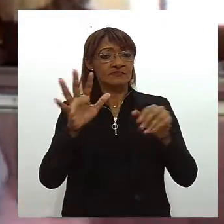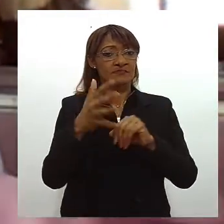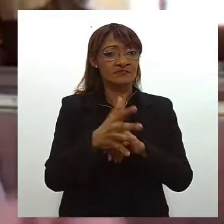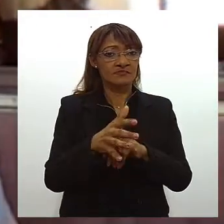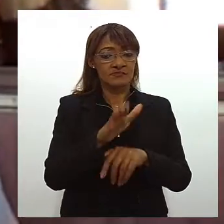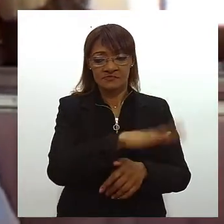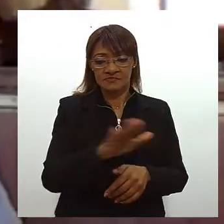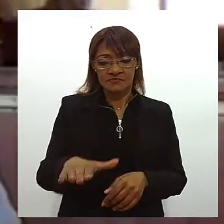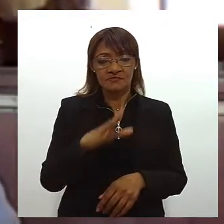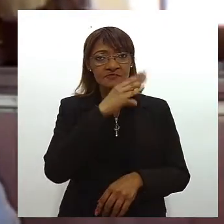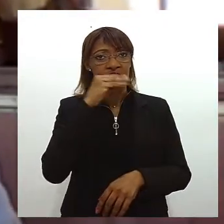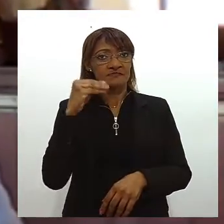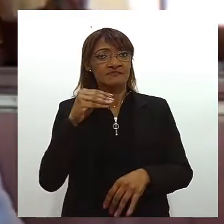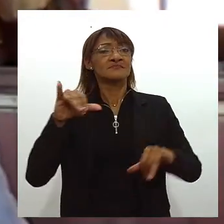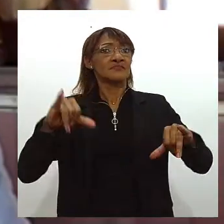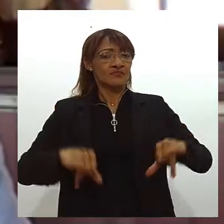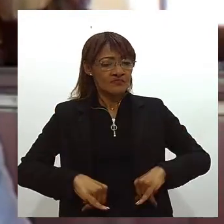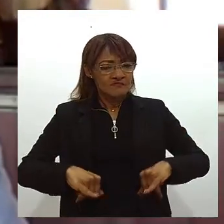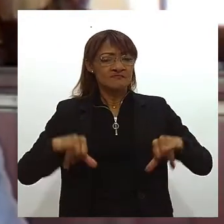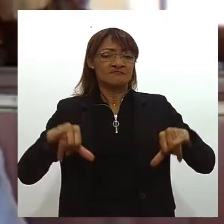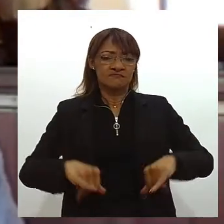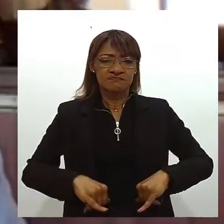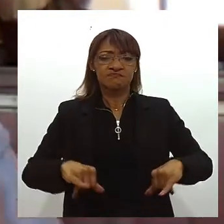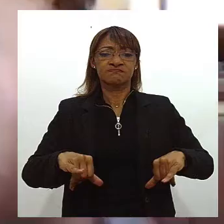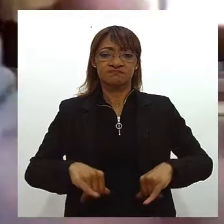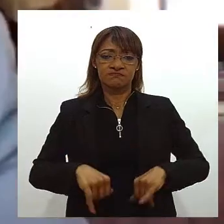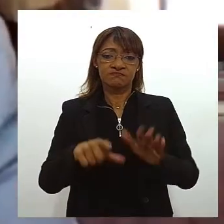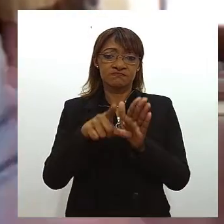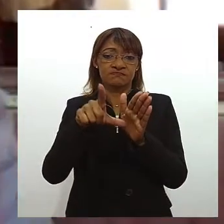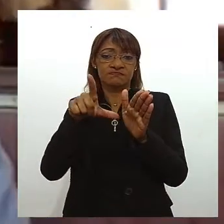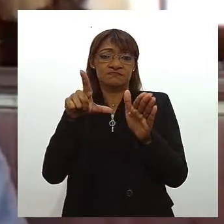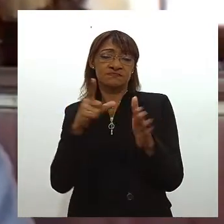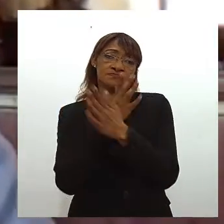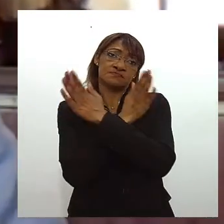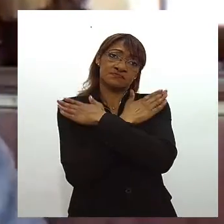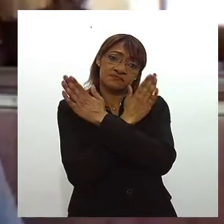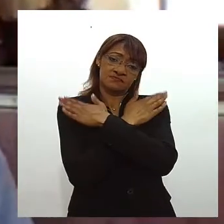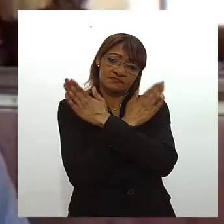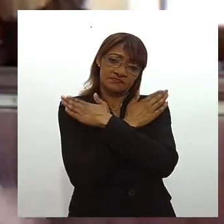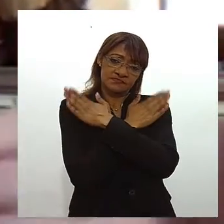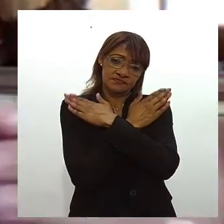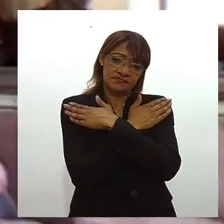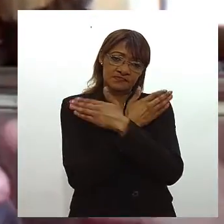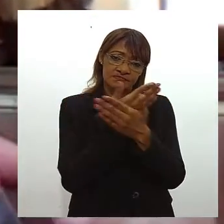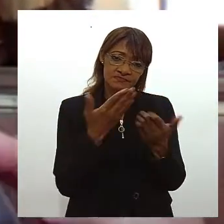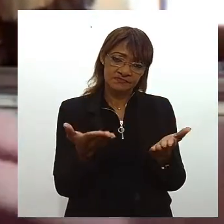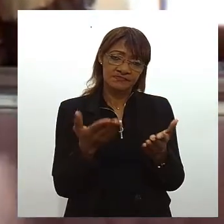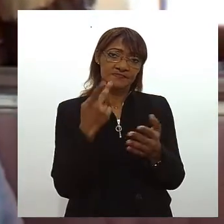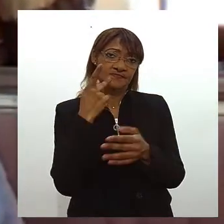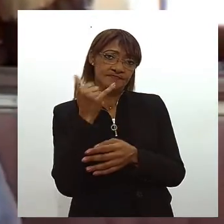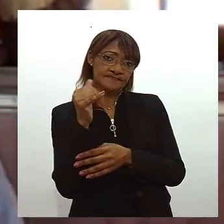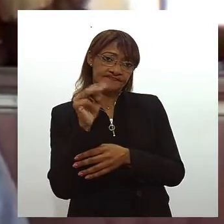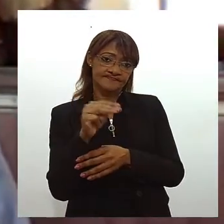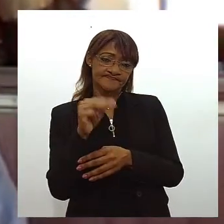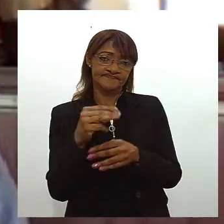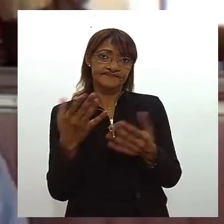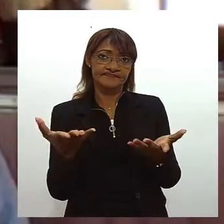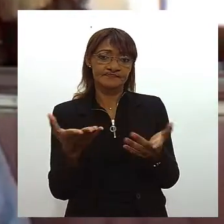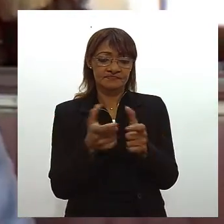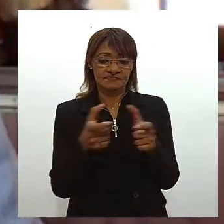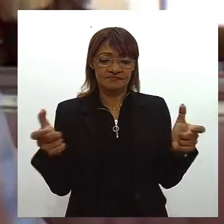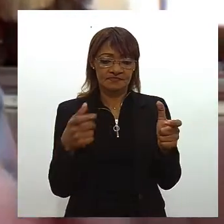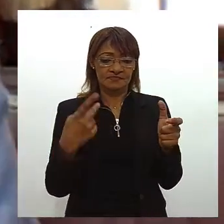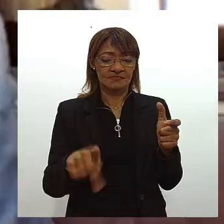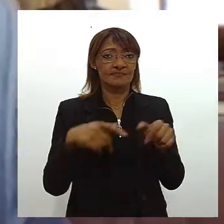e adolescentes já vinham sofrendo muito por conta do desemprego, né, dos seus pais, que é crescente no nosso